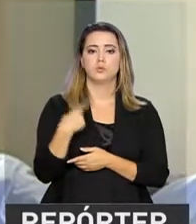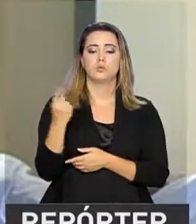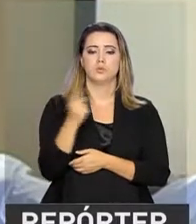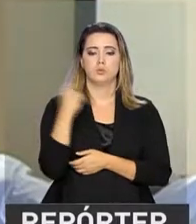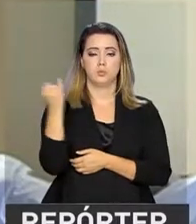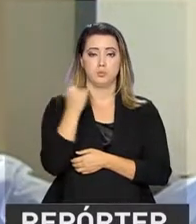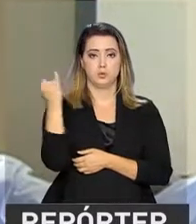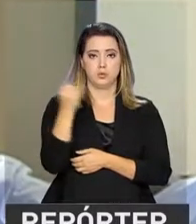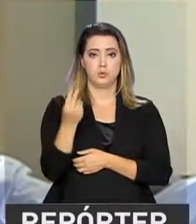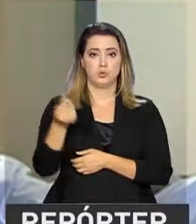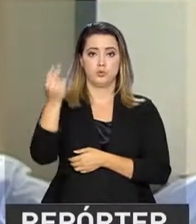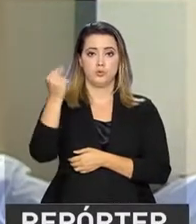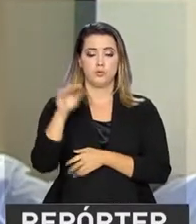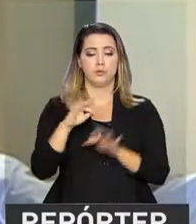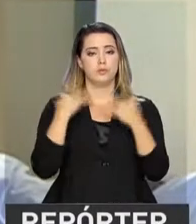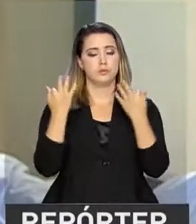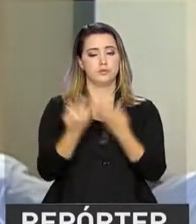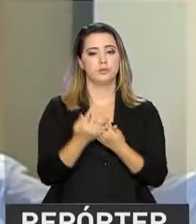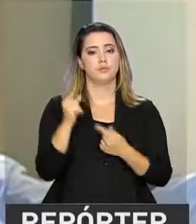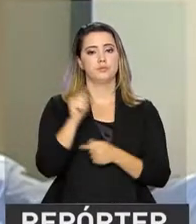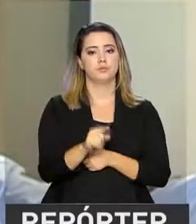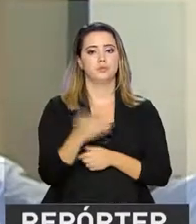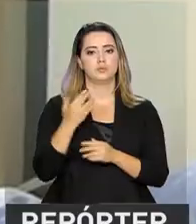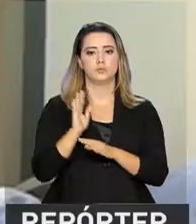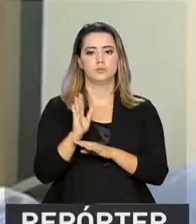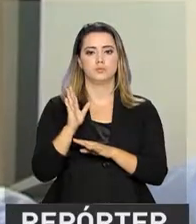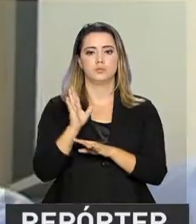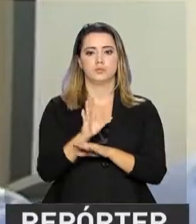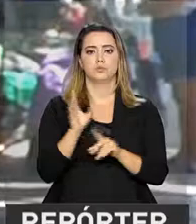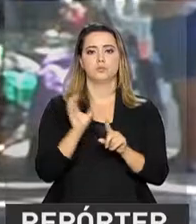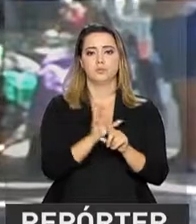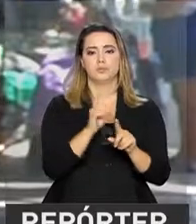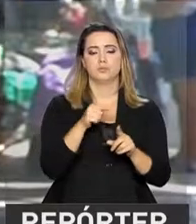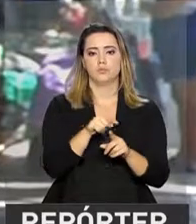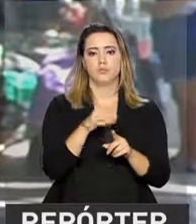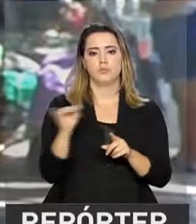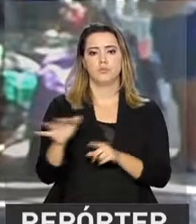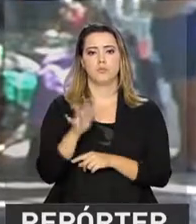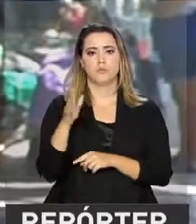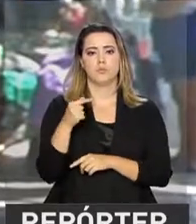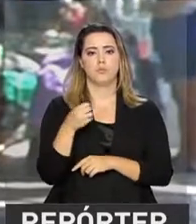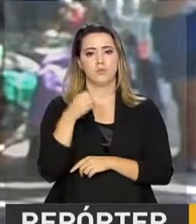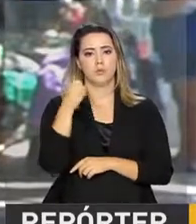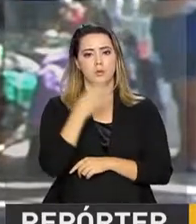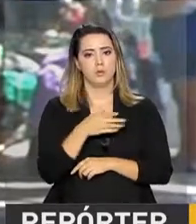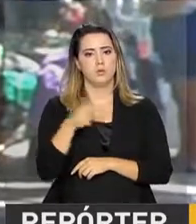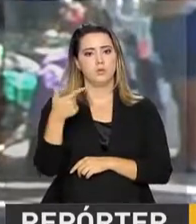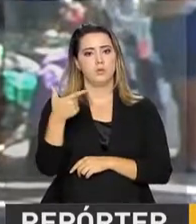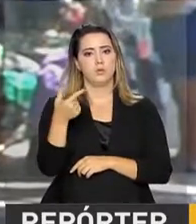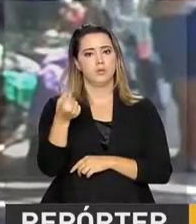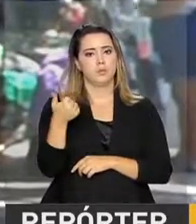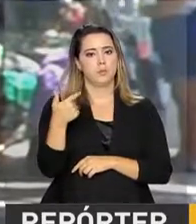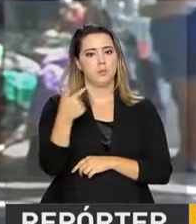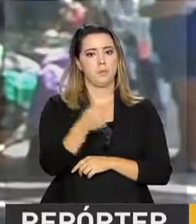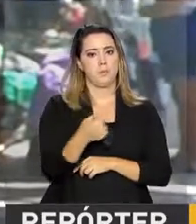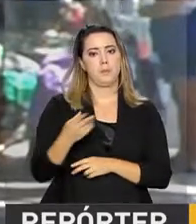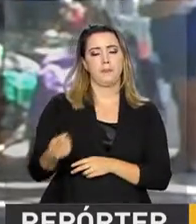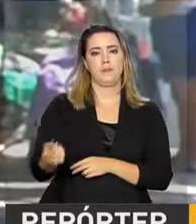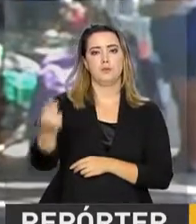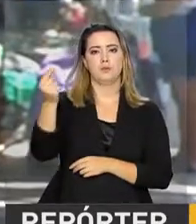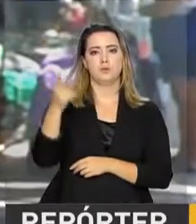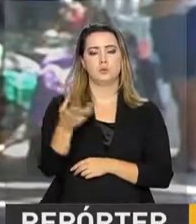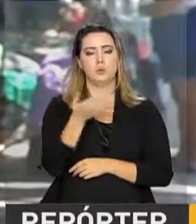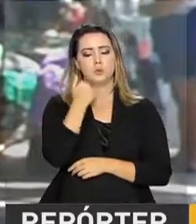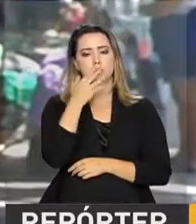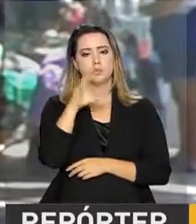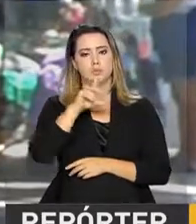grande no orçamento das famílias, isso contribui na inflação do mês. A boa safra de 2017 continua puxando o preço dos